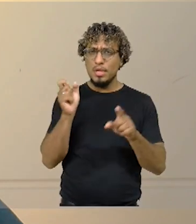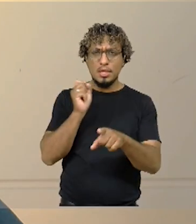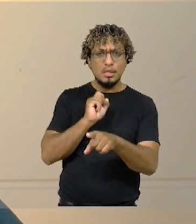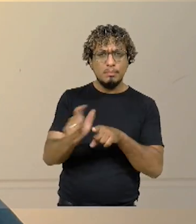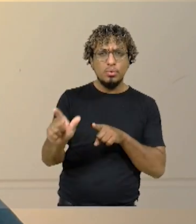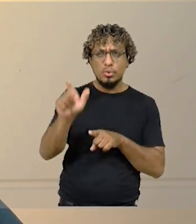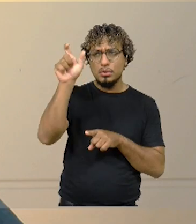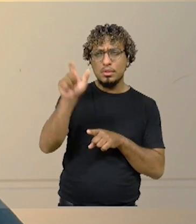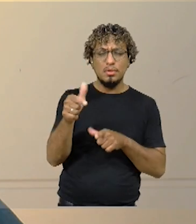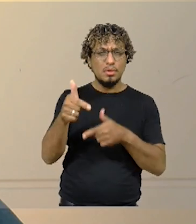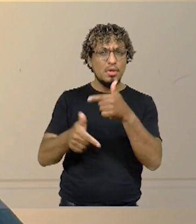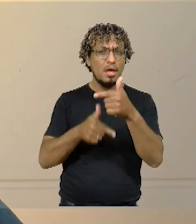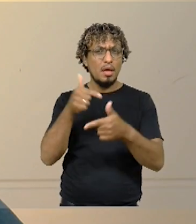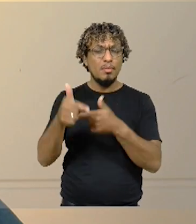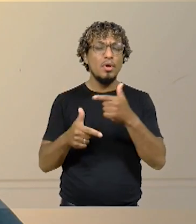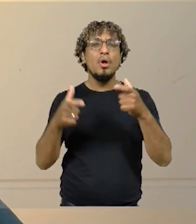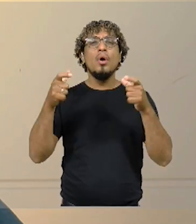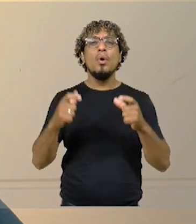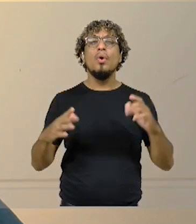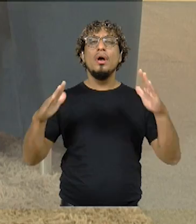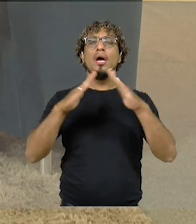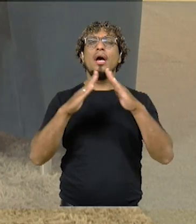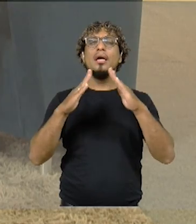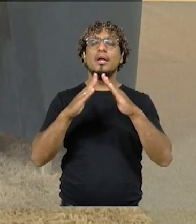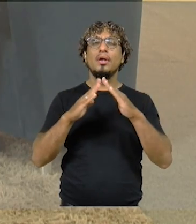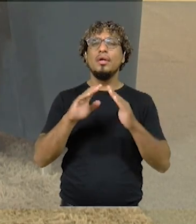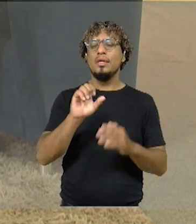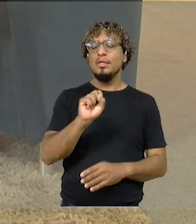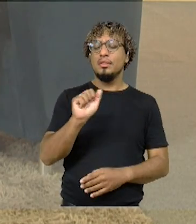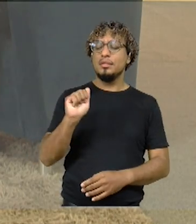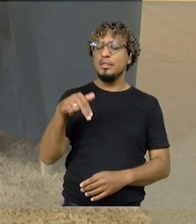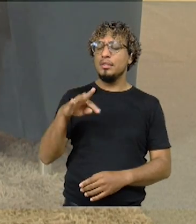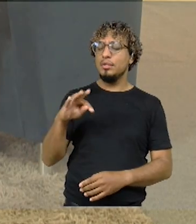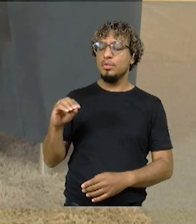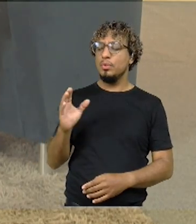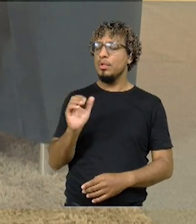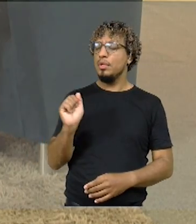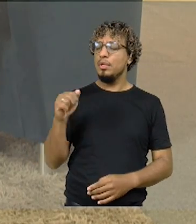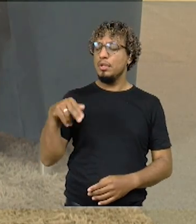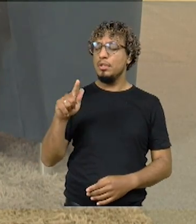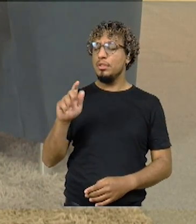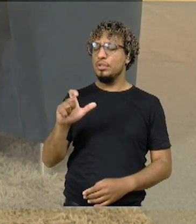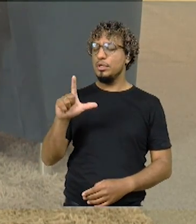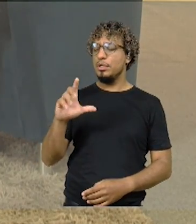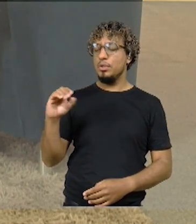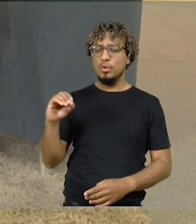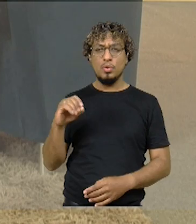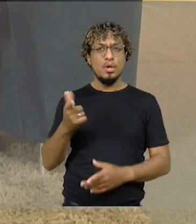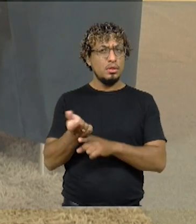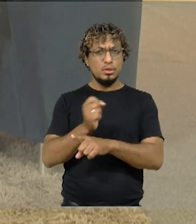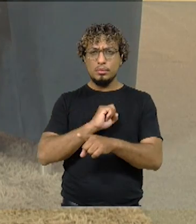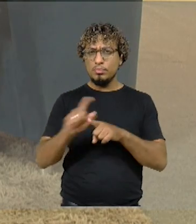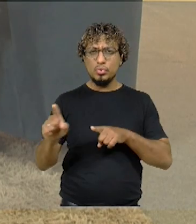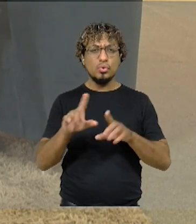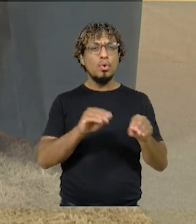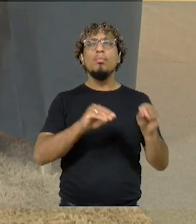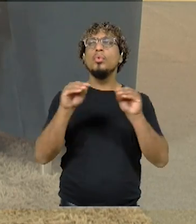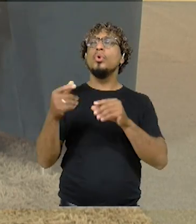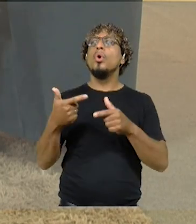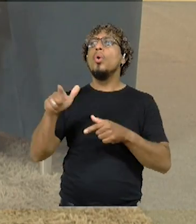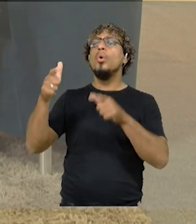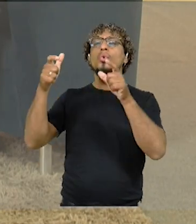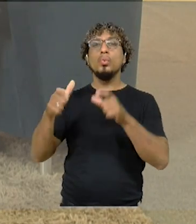muito importante para a nossa cidade, de belezas naturais, de belezas culturais, mas que não é preservado e a cultura também não é valorizada. Então,